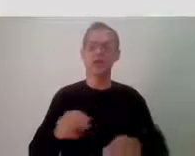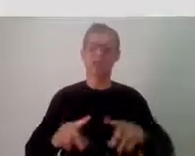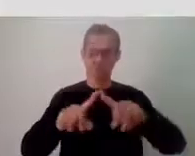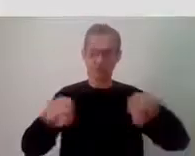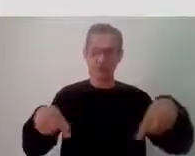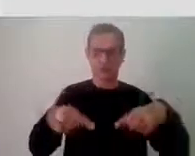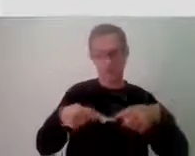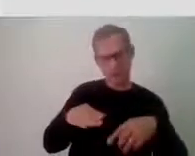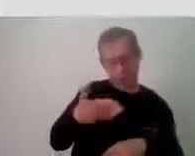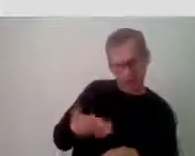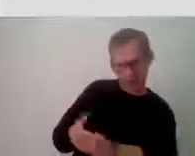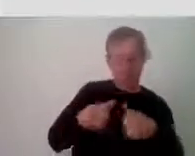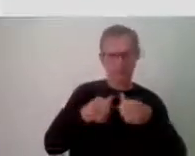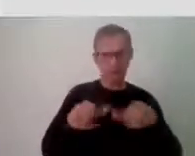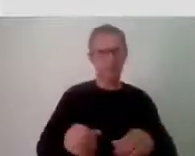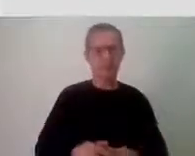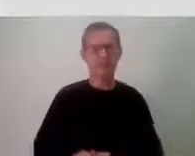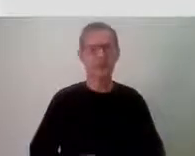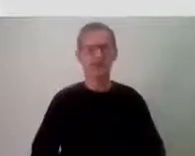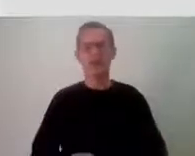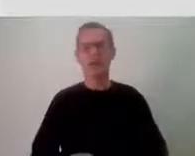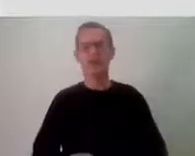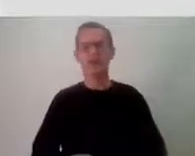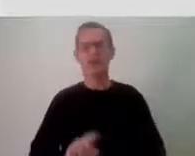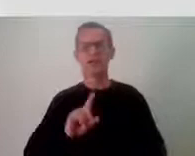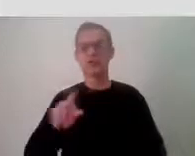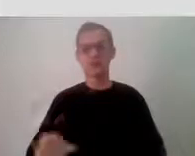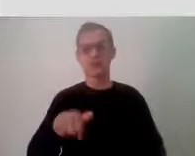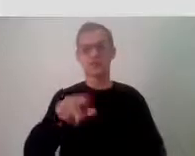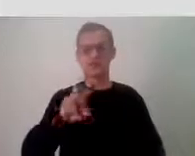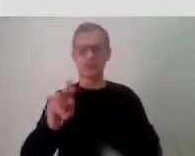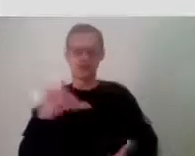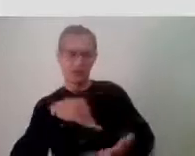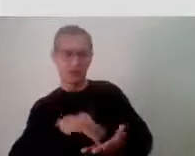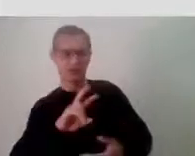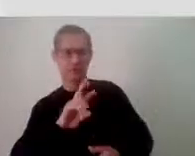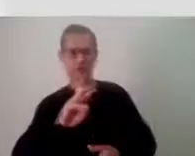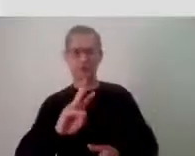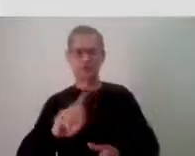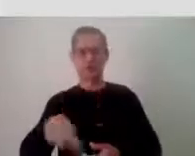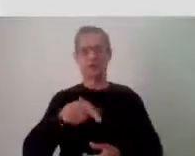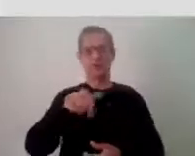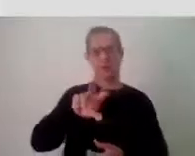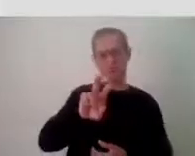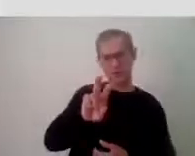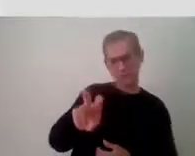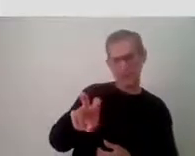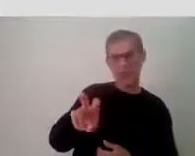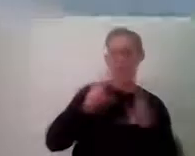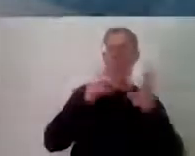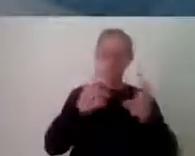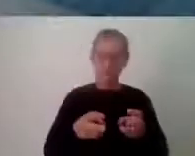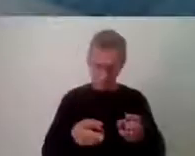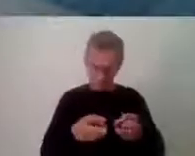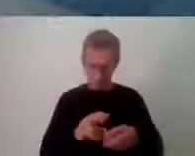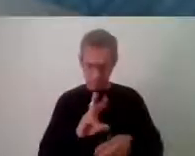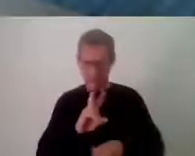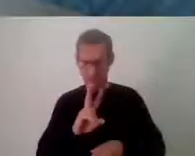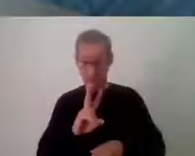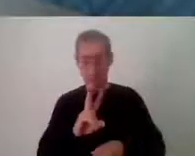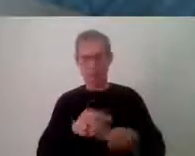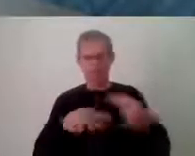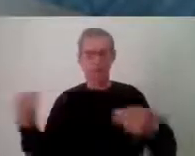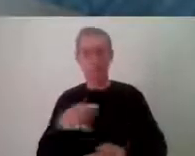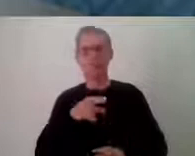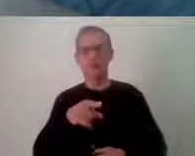então, ela está entre 1,75 e 3,75. Perceba aqui, 2 pontos importantes